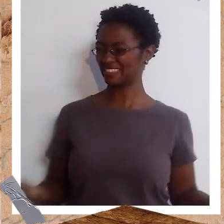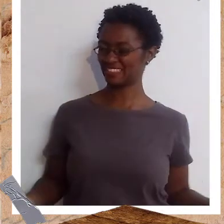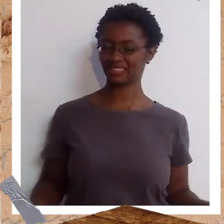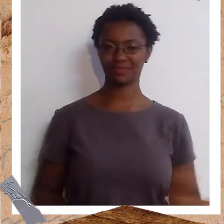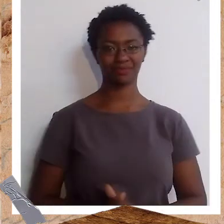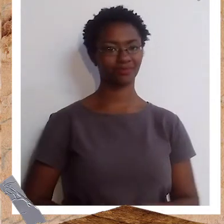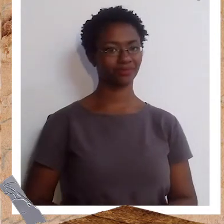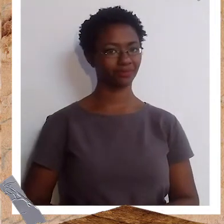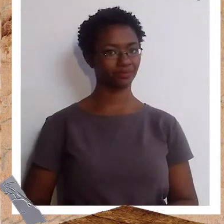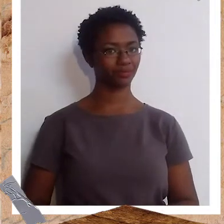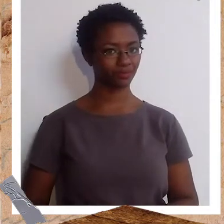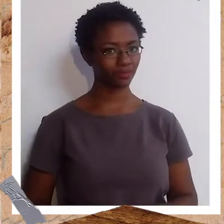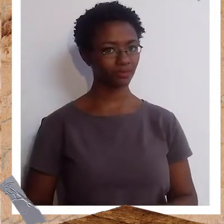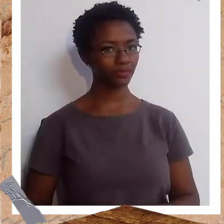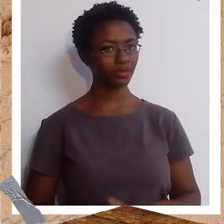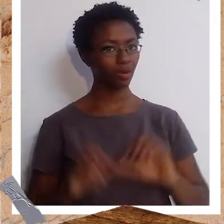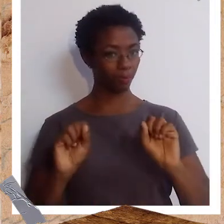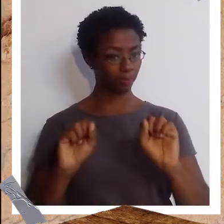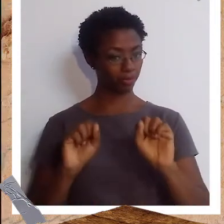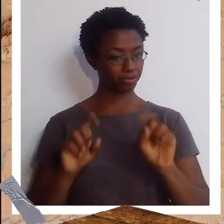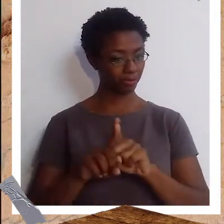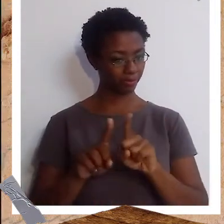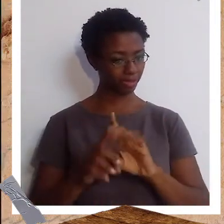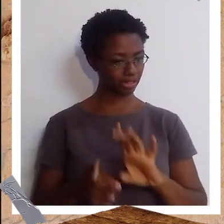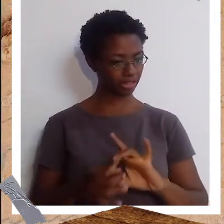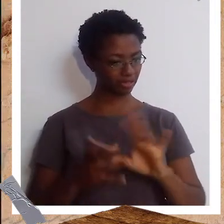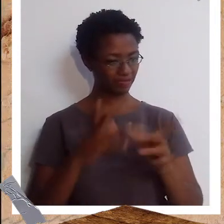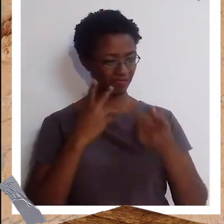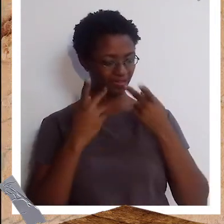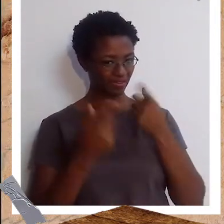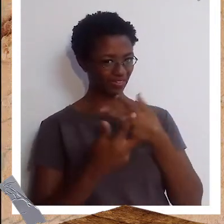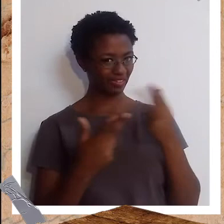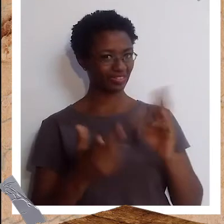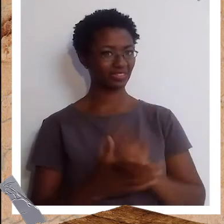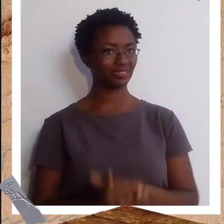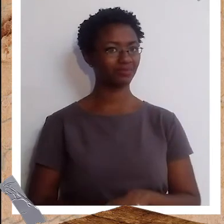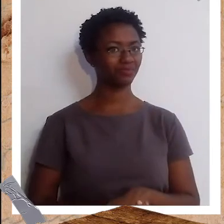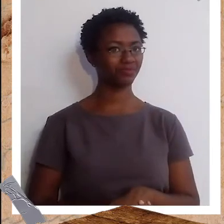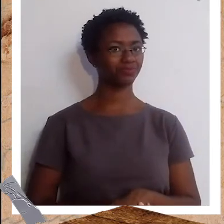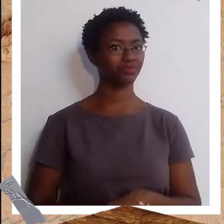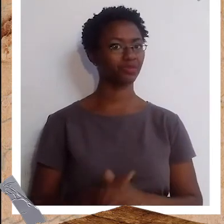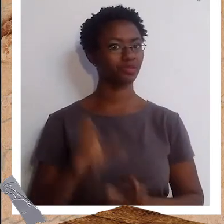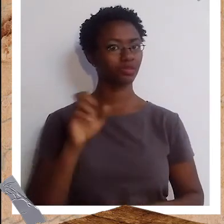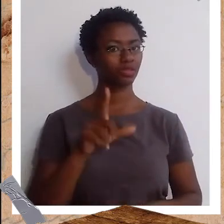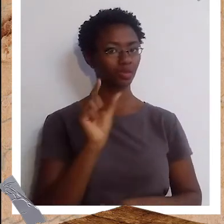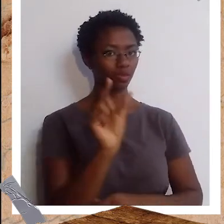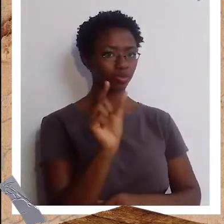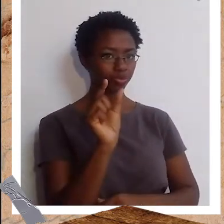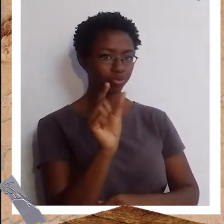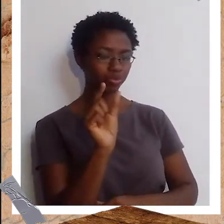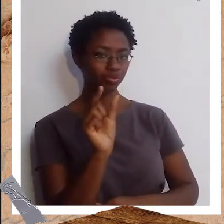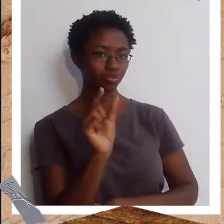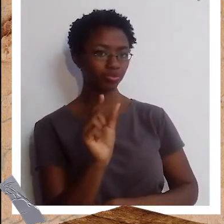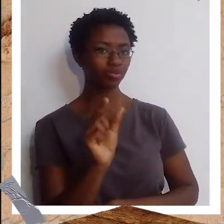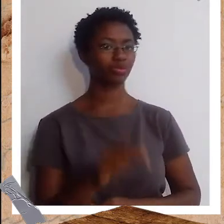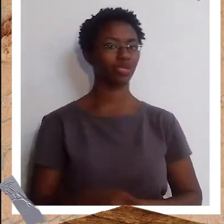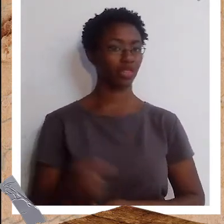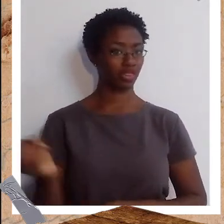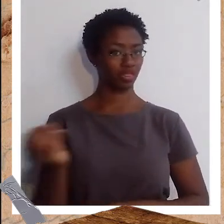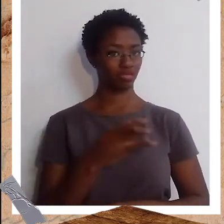Eu vou soltar um spoiler também, que Pronto. é um trechinho